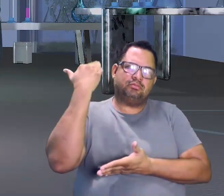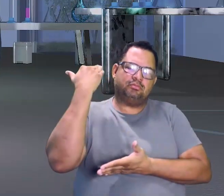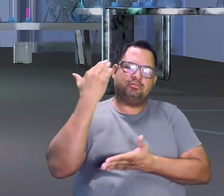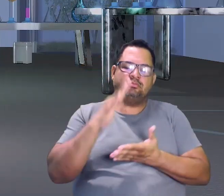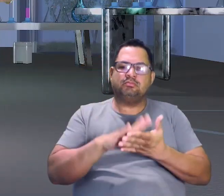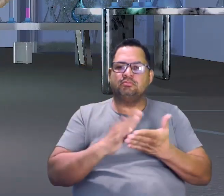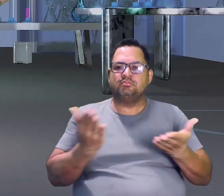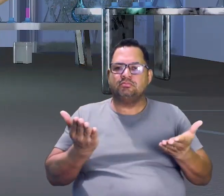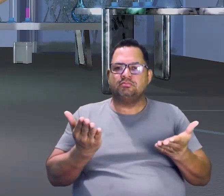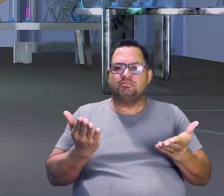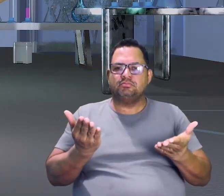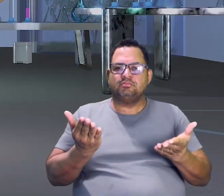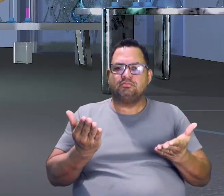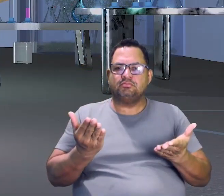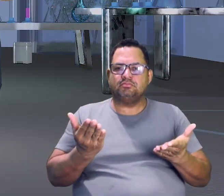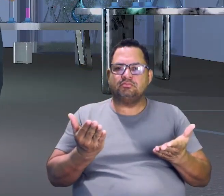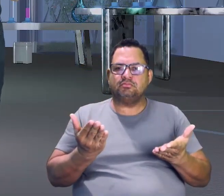e